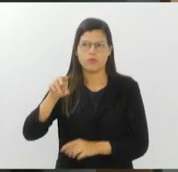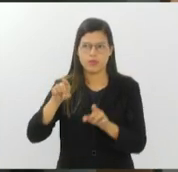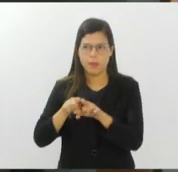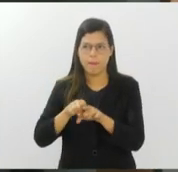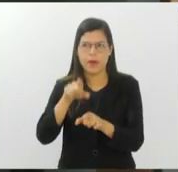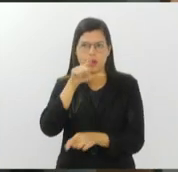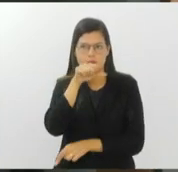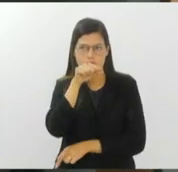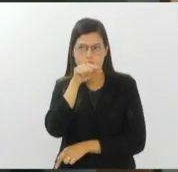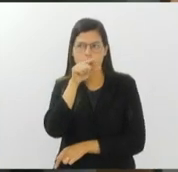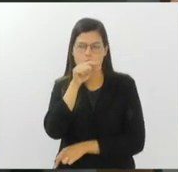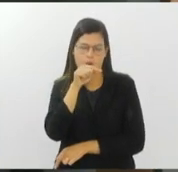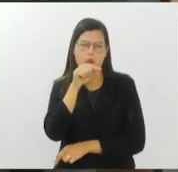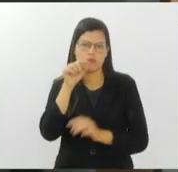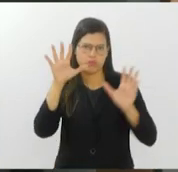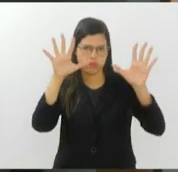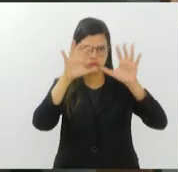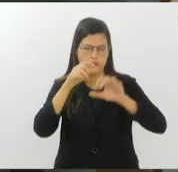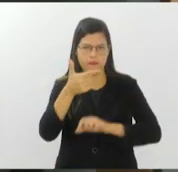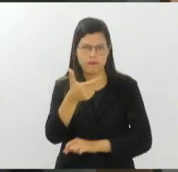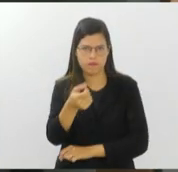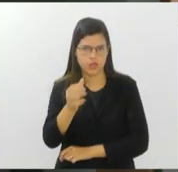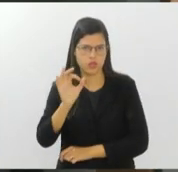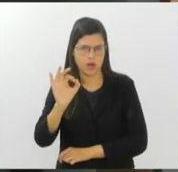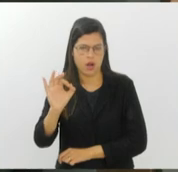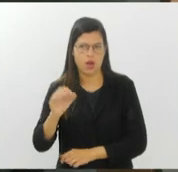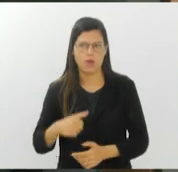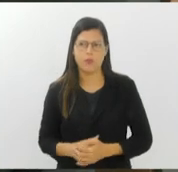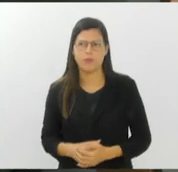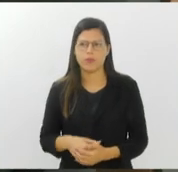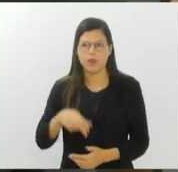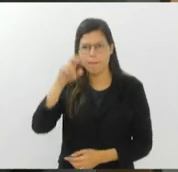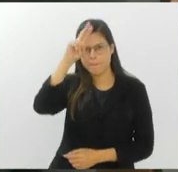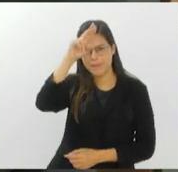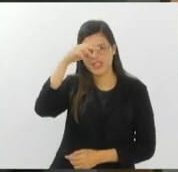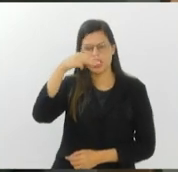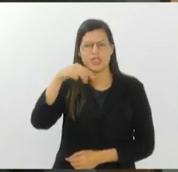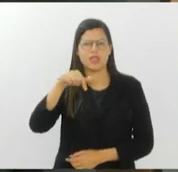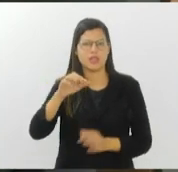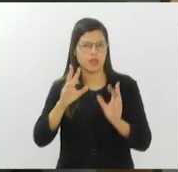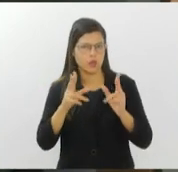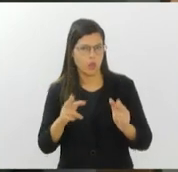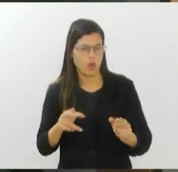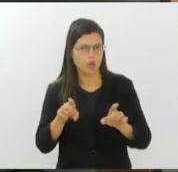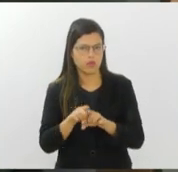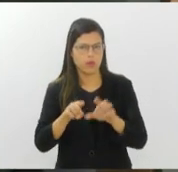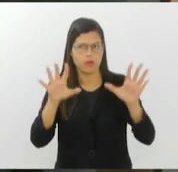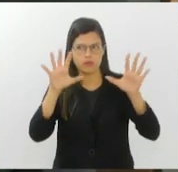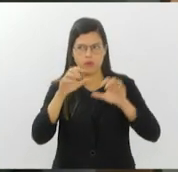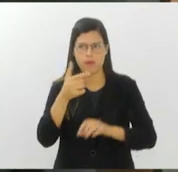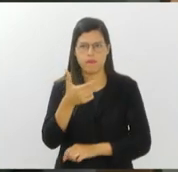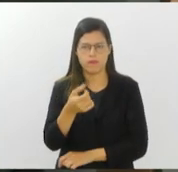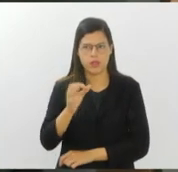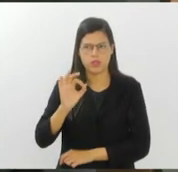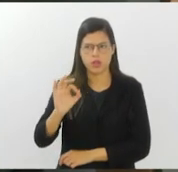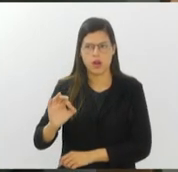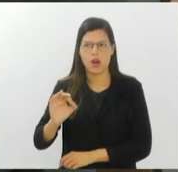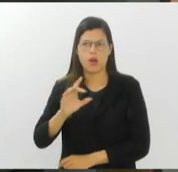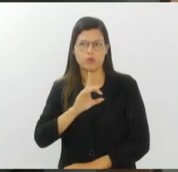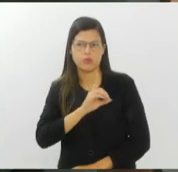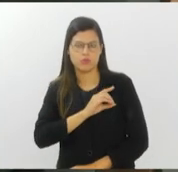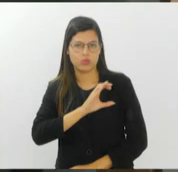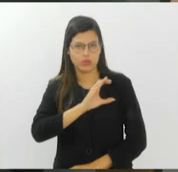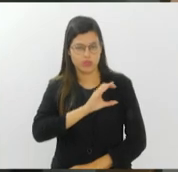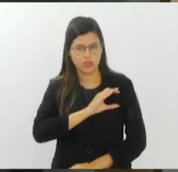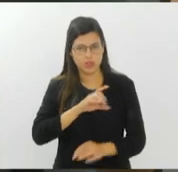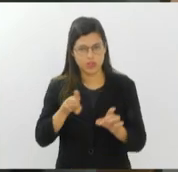também parcialmente nublado, 20 graus. Mesquita, mesma coisa, nublado com 20 graus. Duque de Caxias também com